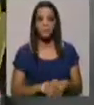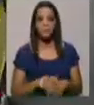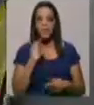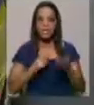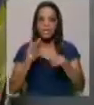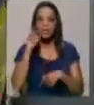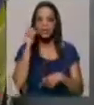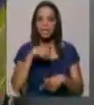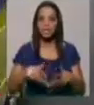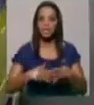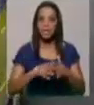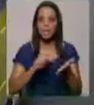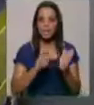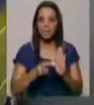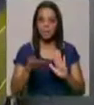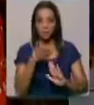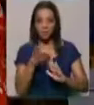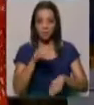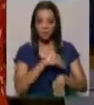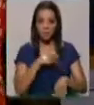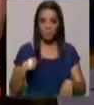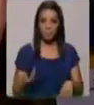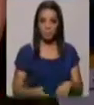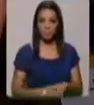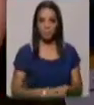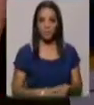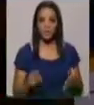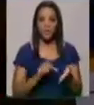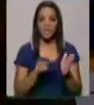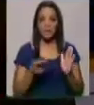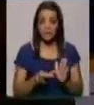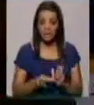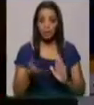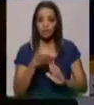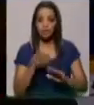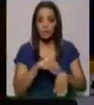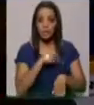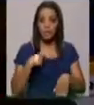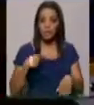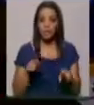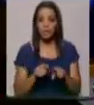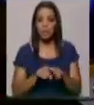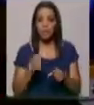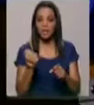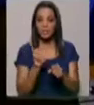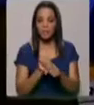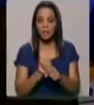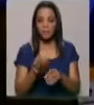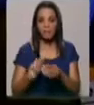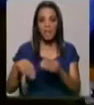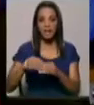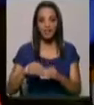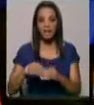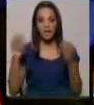é o Sindicato dos Técnicos de Emergência Médica. Os técnicos de emergência médica deixaram de fazer turnos extra desde o início de junho. Em